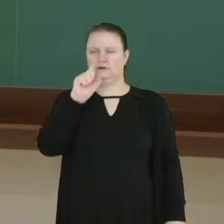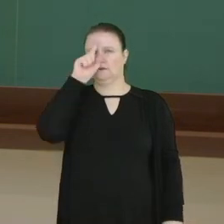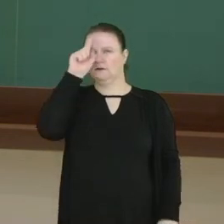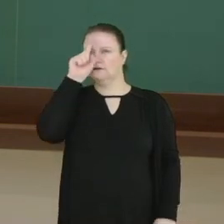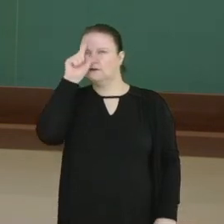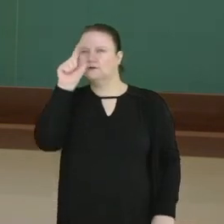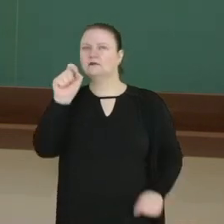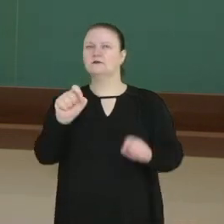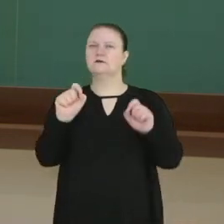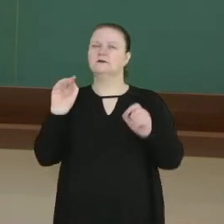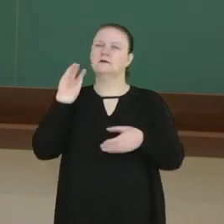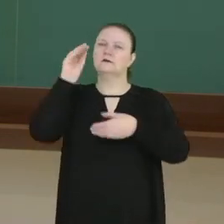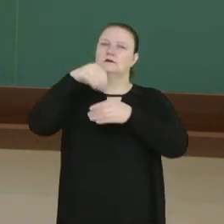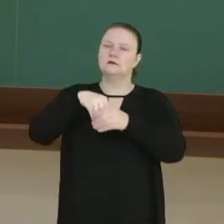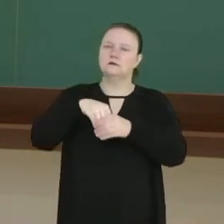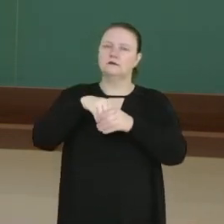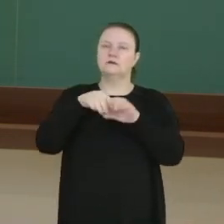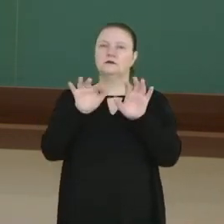ali dentro